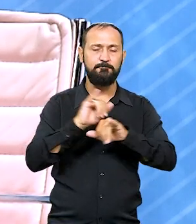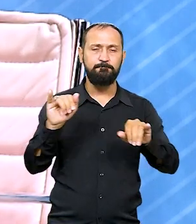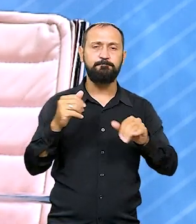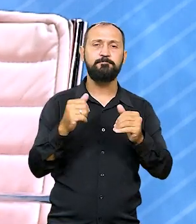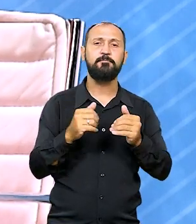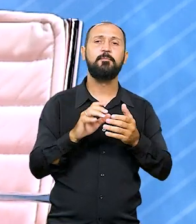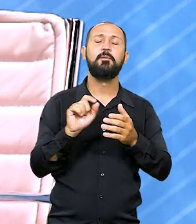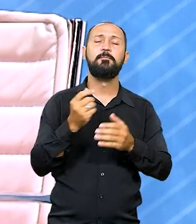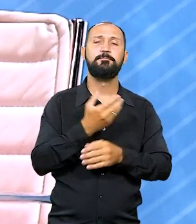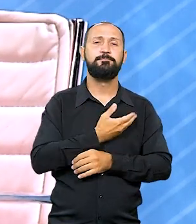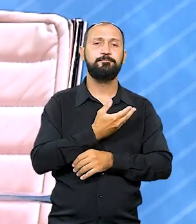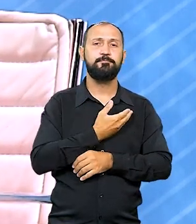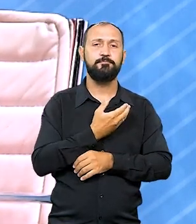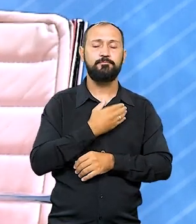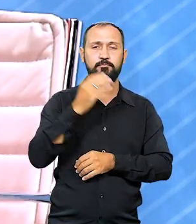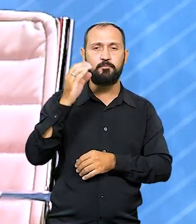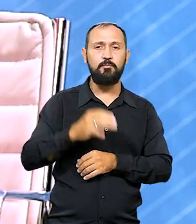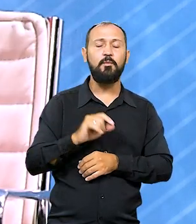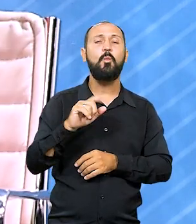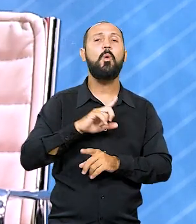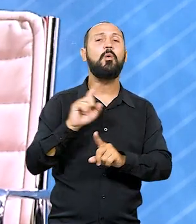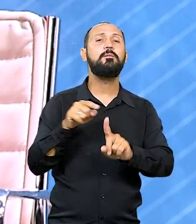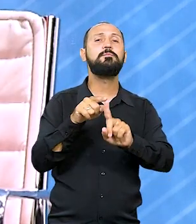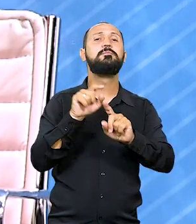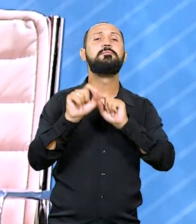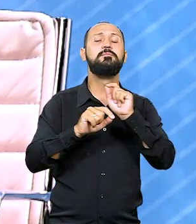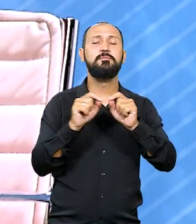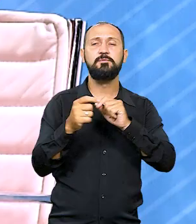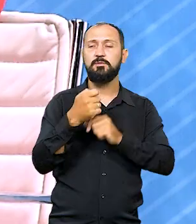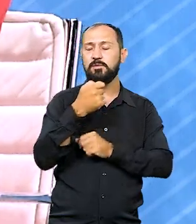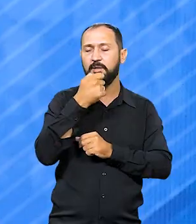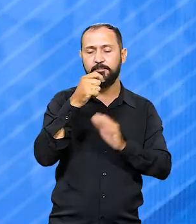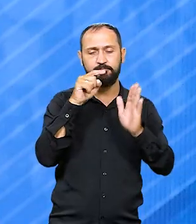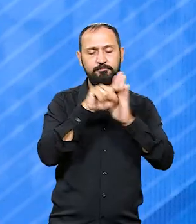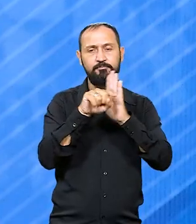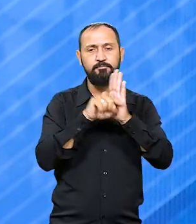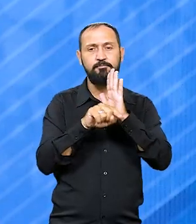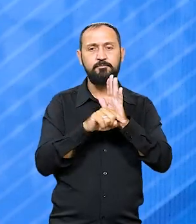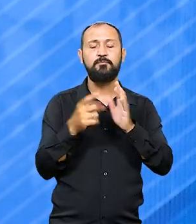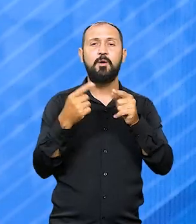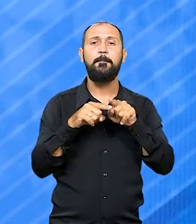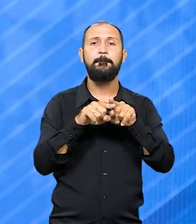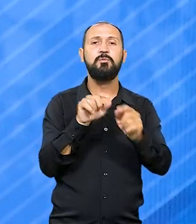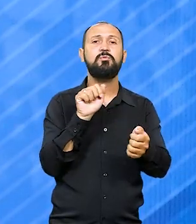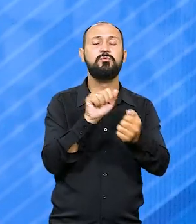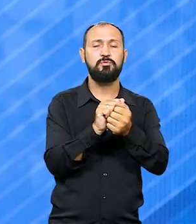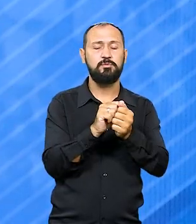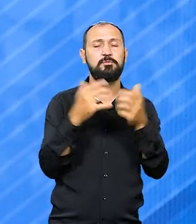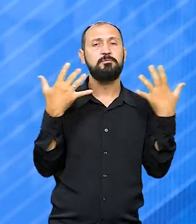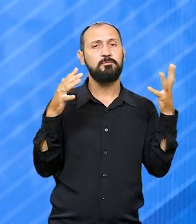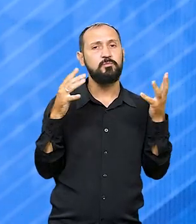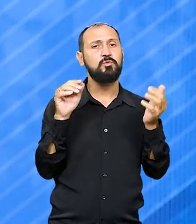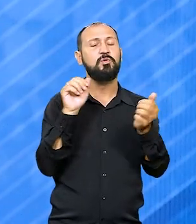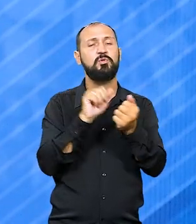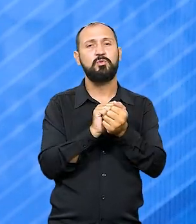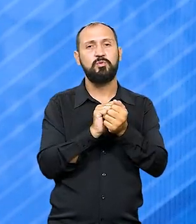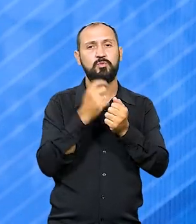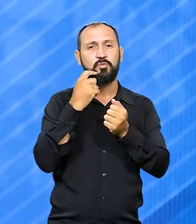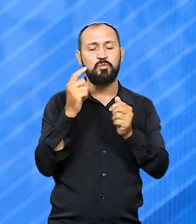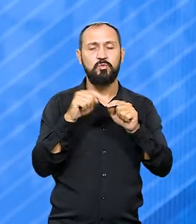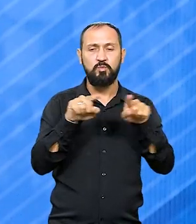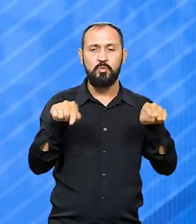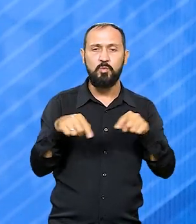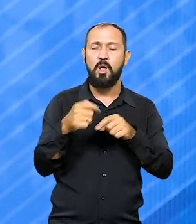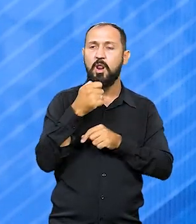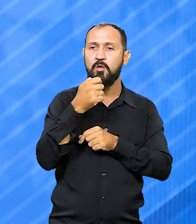que vocês vão lançar isso para os colegas criminalistas. Qual que é o objetivo desse questionário? Então, foi uma parceria muito louvável com